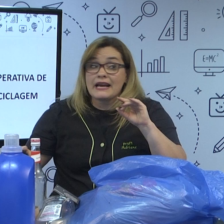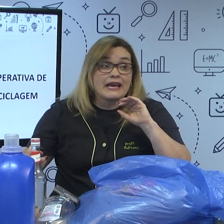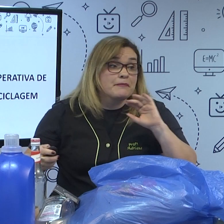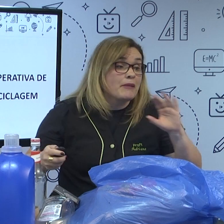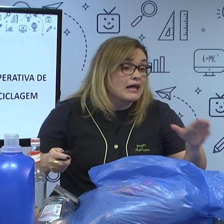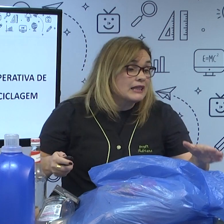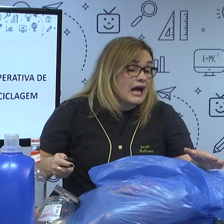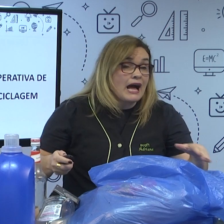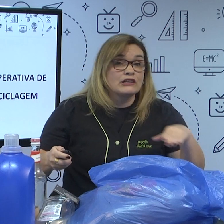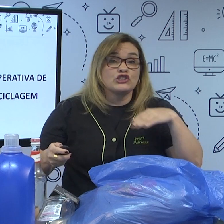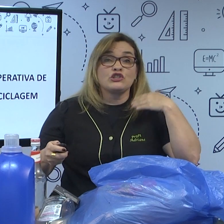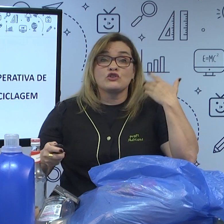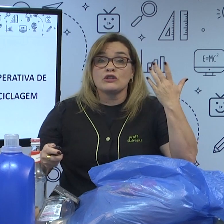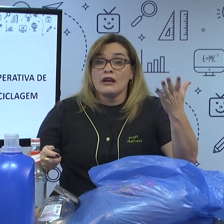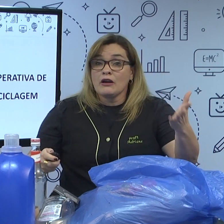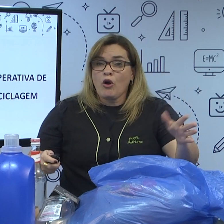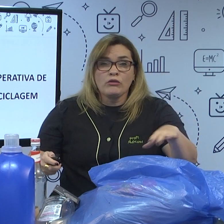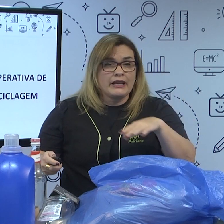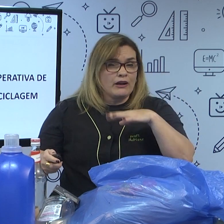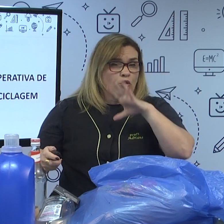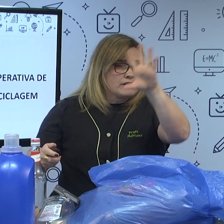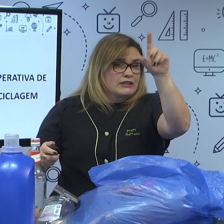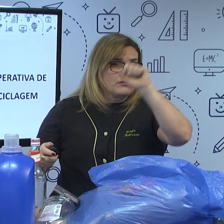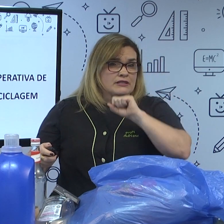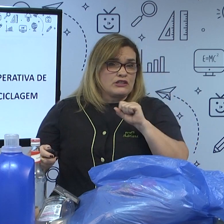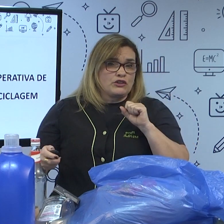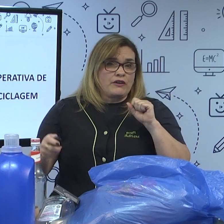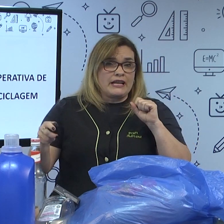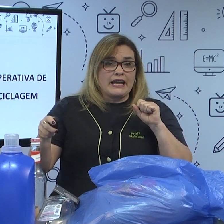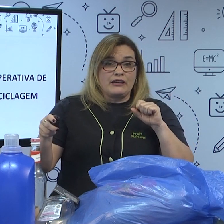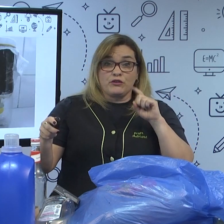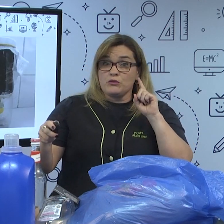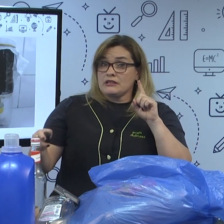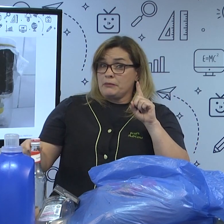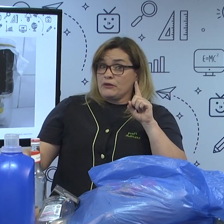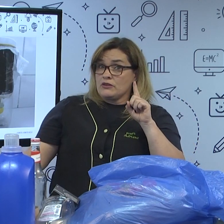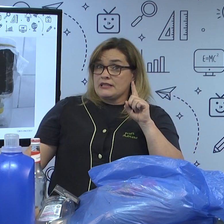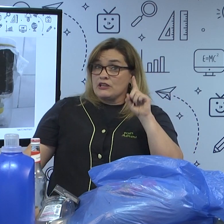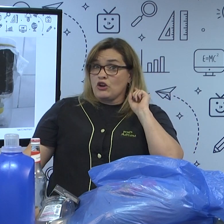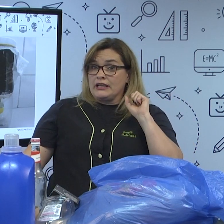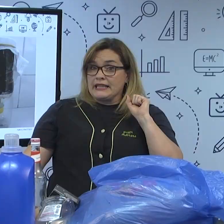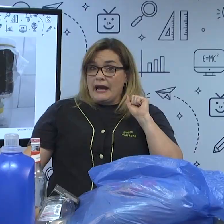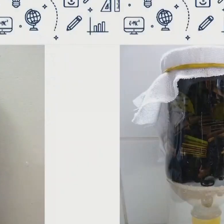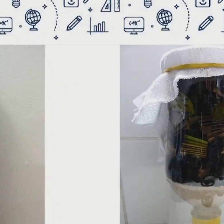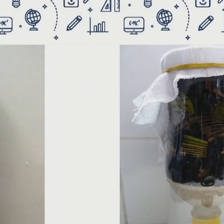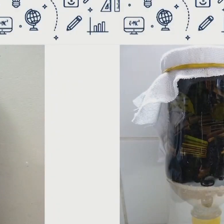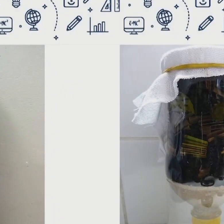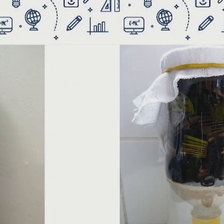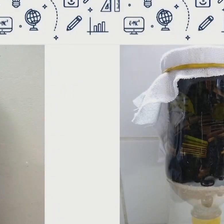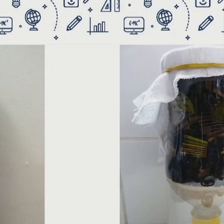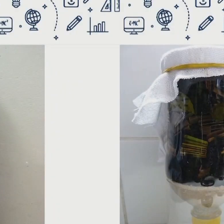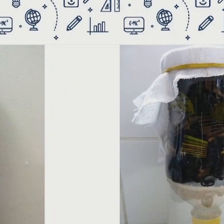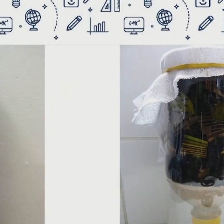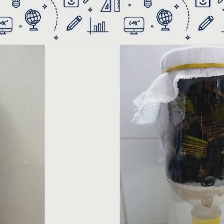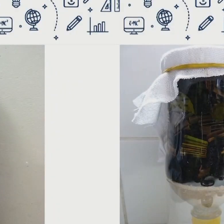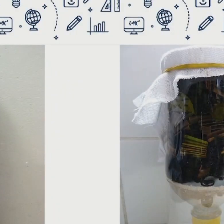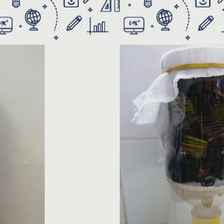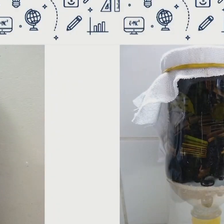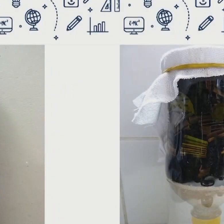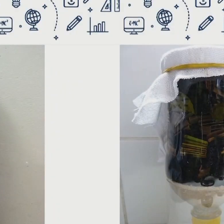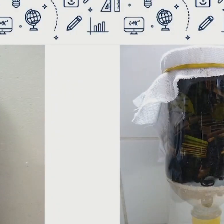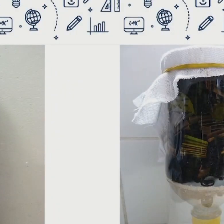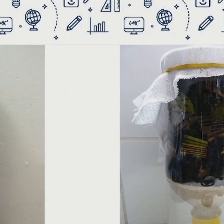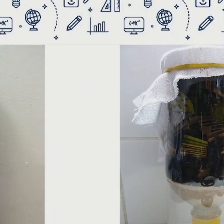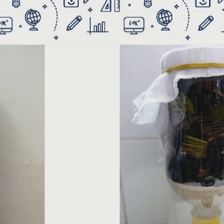qualquer embalagens, qualquer coisa que vocês tiverem aí. Vou mostrar para vocês. Olhem lá. Vejam as